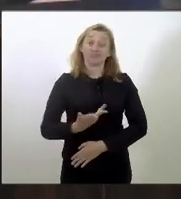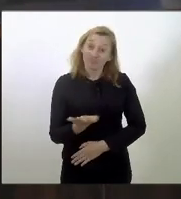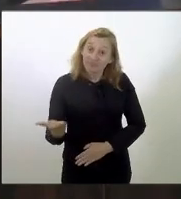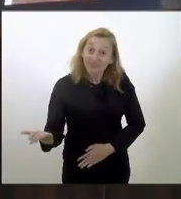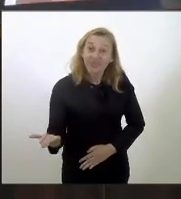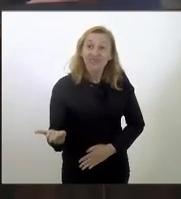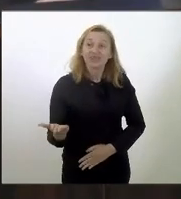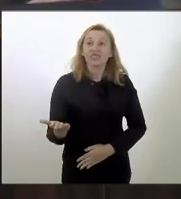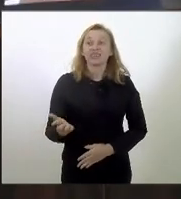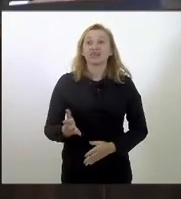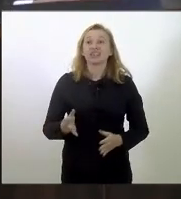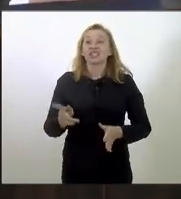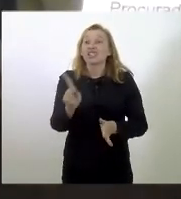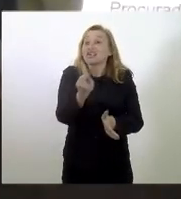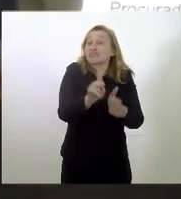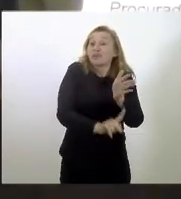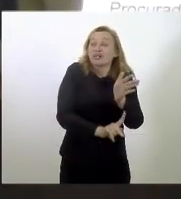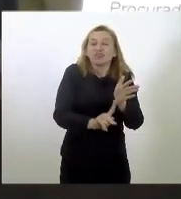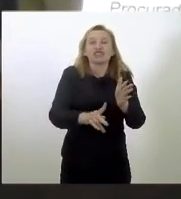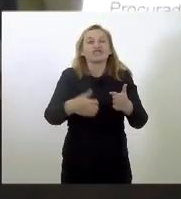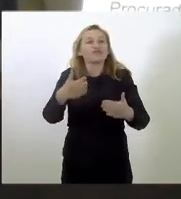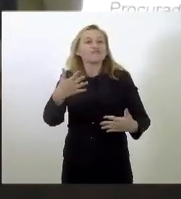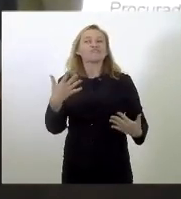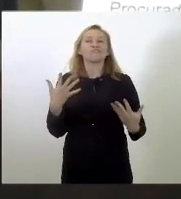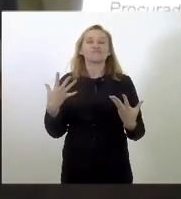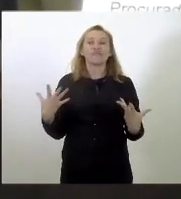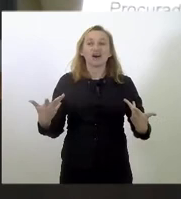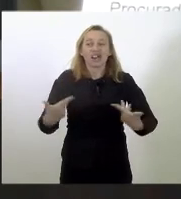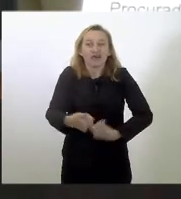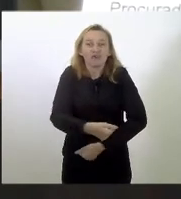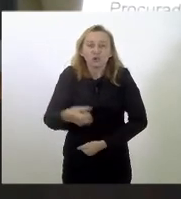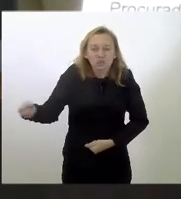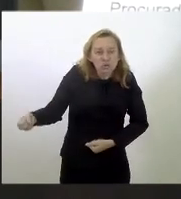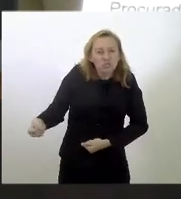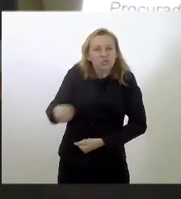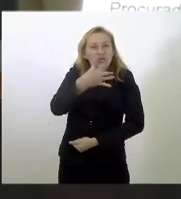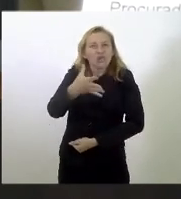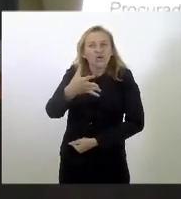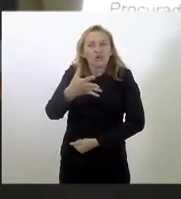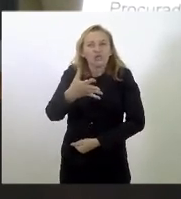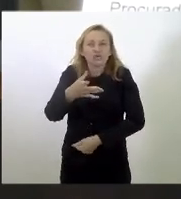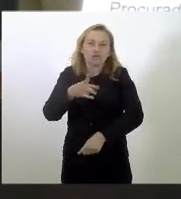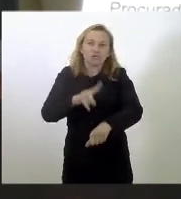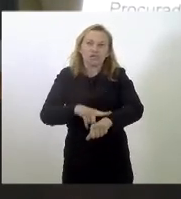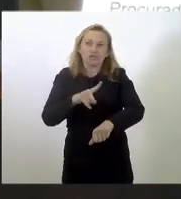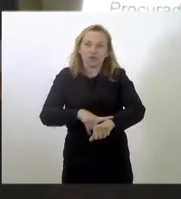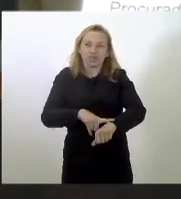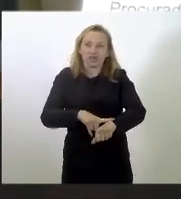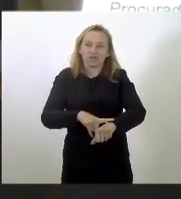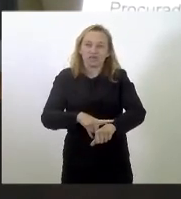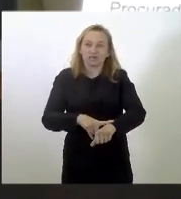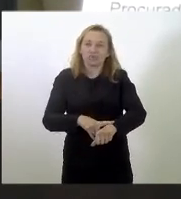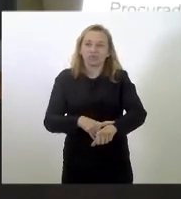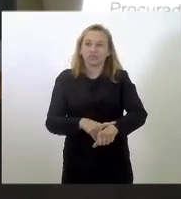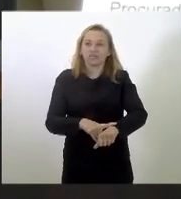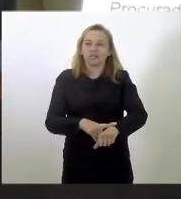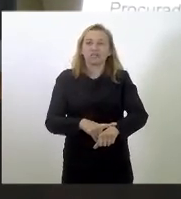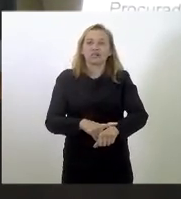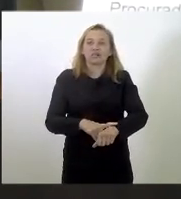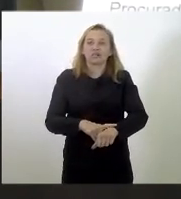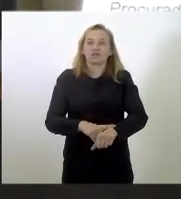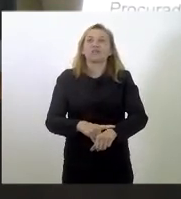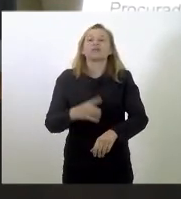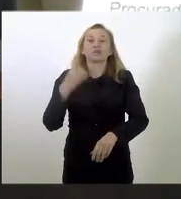ao fim este projeto fantástico de uma nova sede para a Assembleia Legislativa do Estado do Rio de